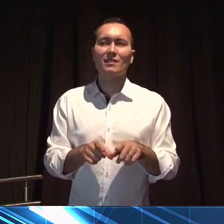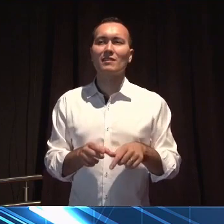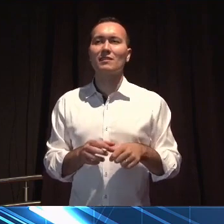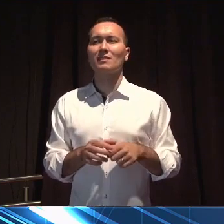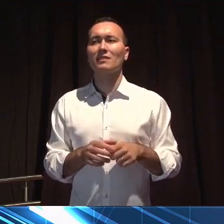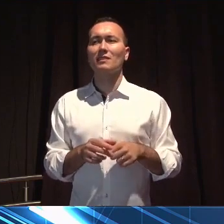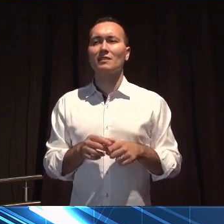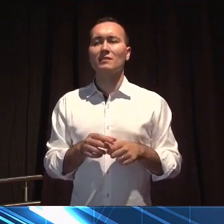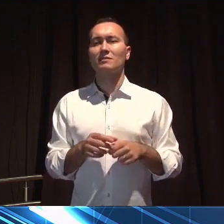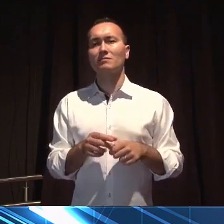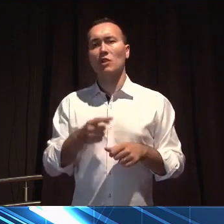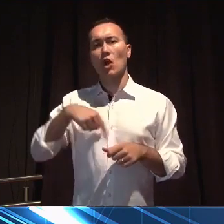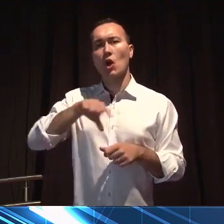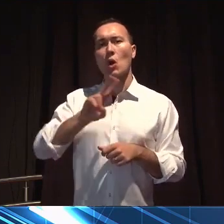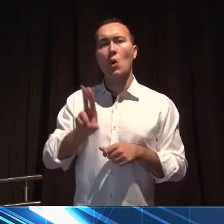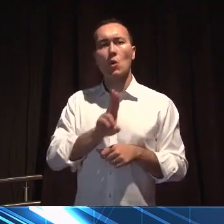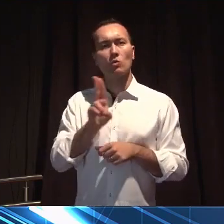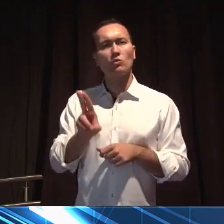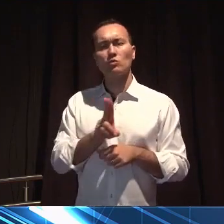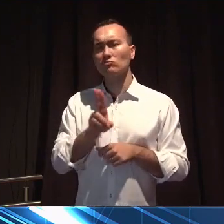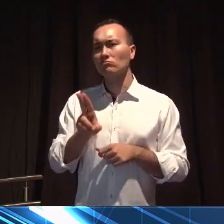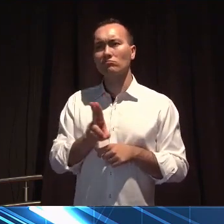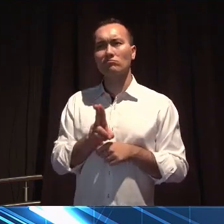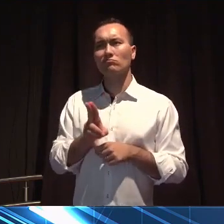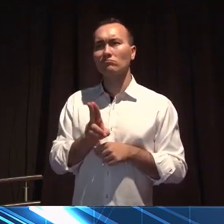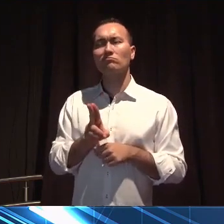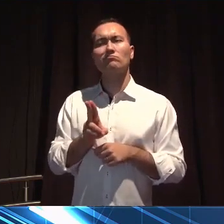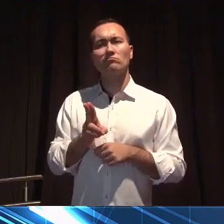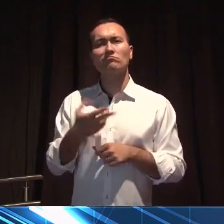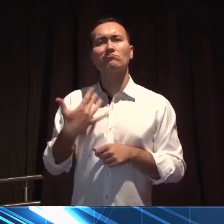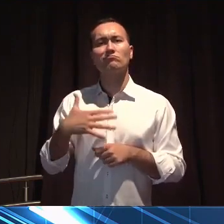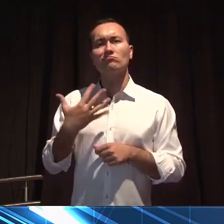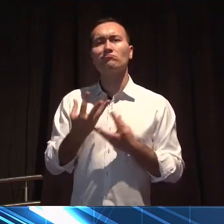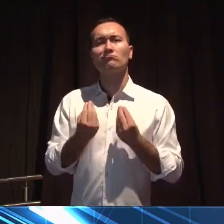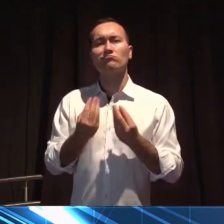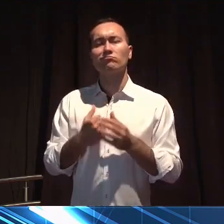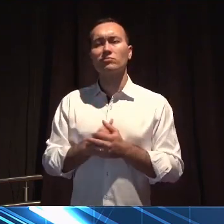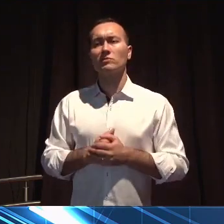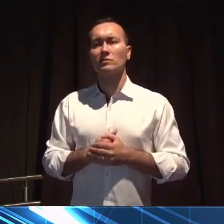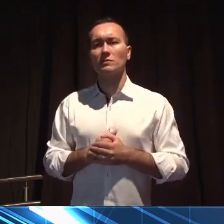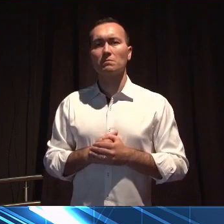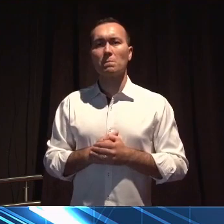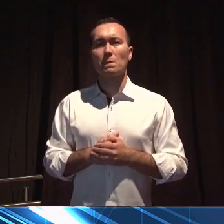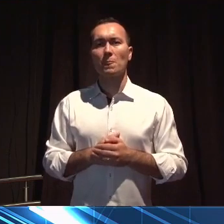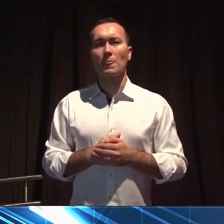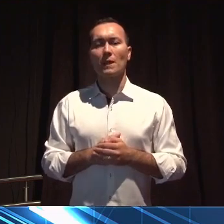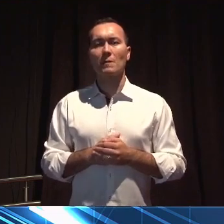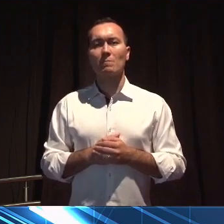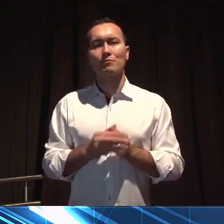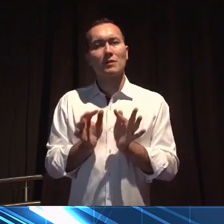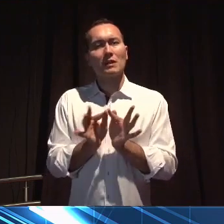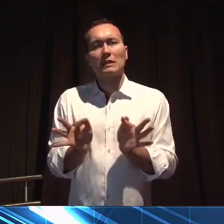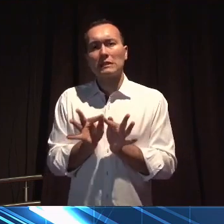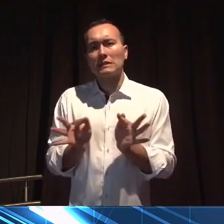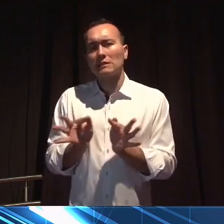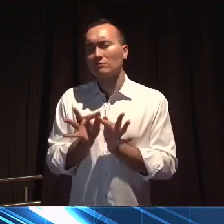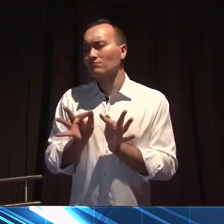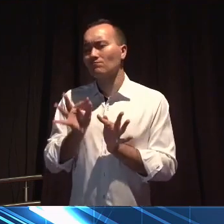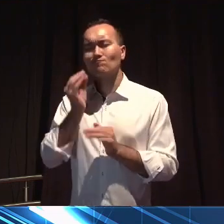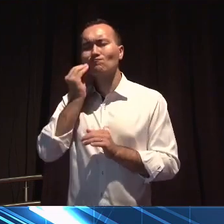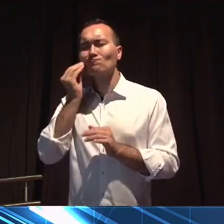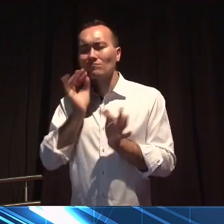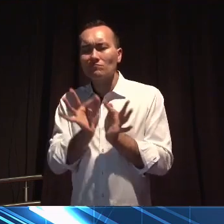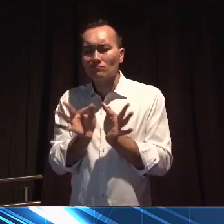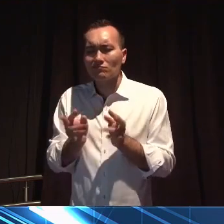ele bastante, eles usam, né? E também a gente tenta manter as coisas simples, né? Então, a modularização,